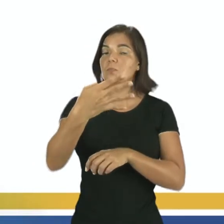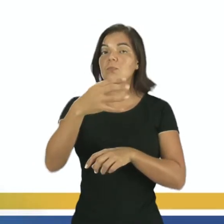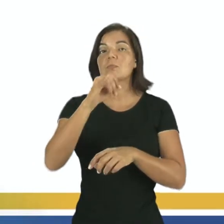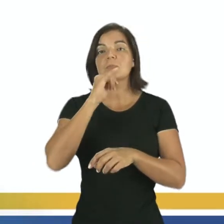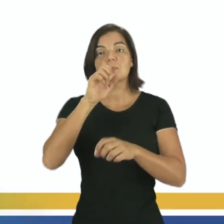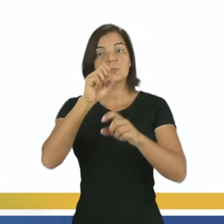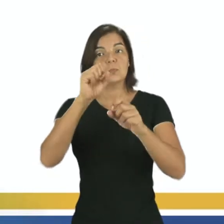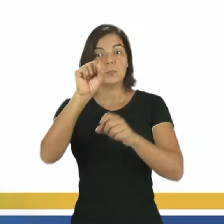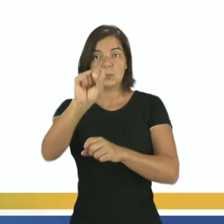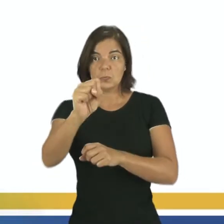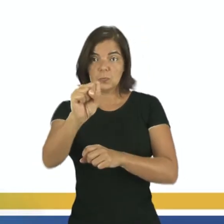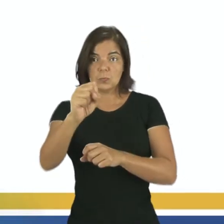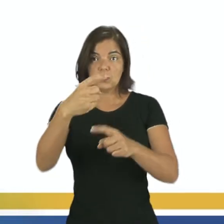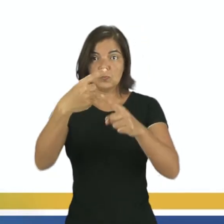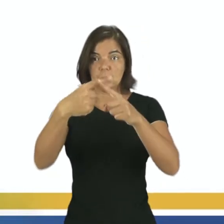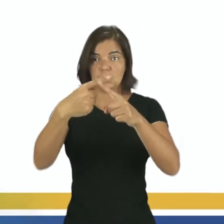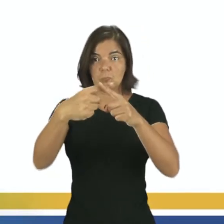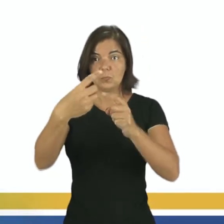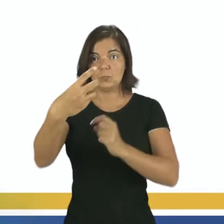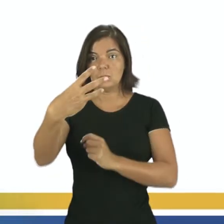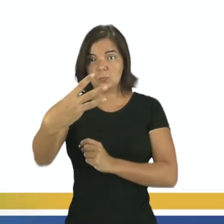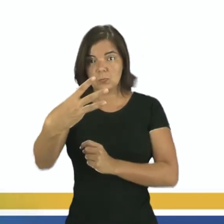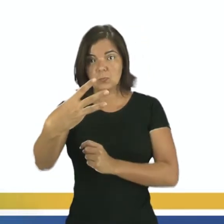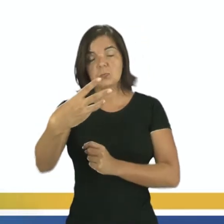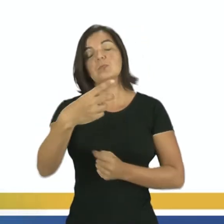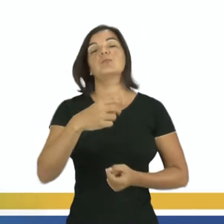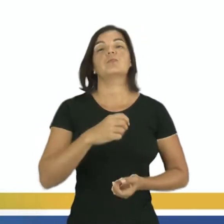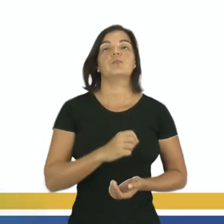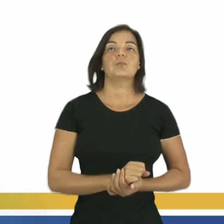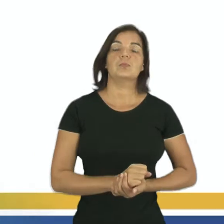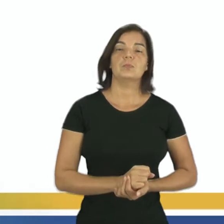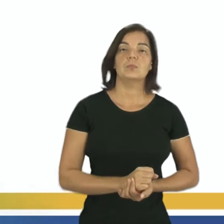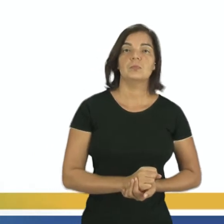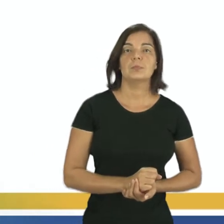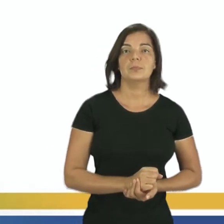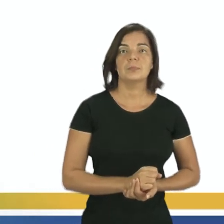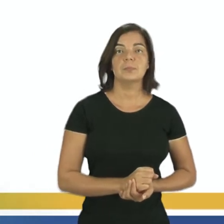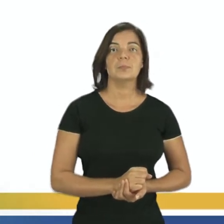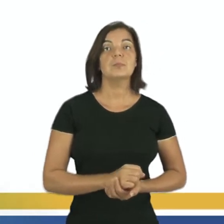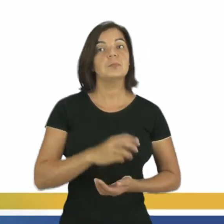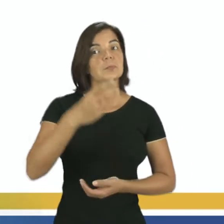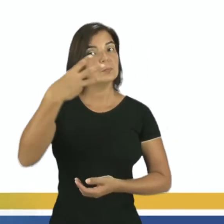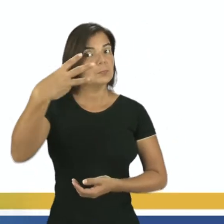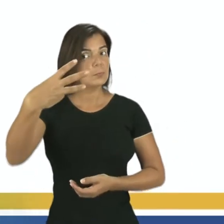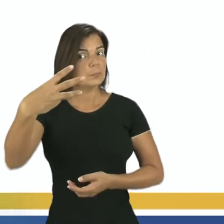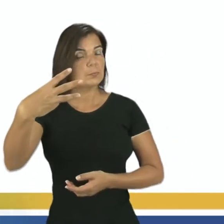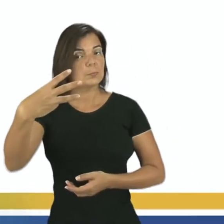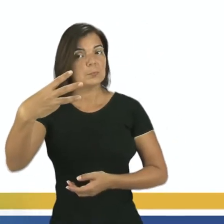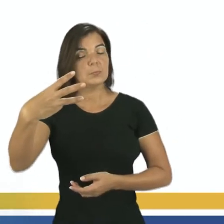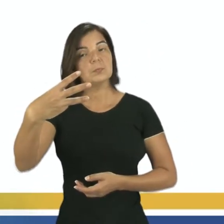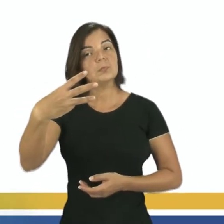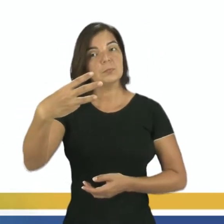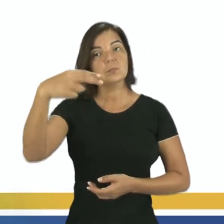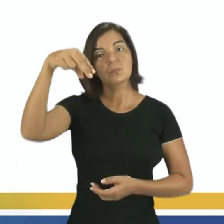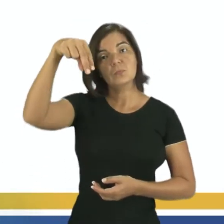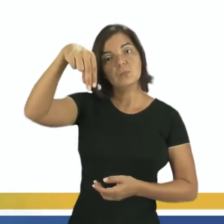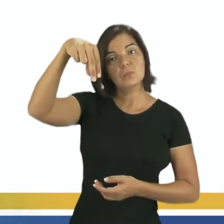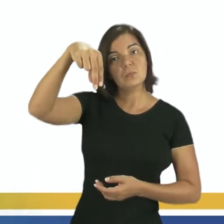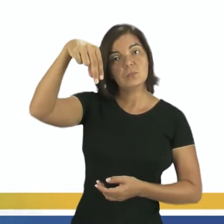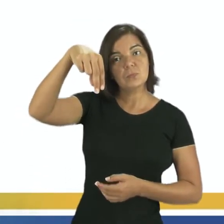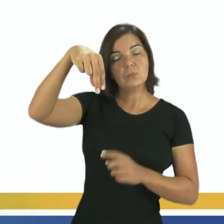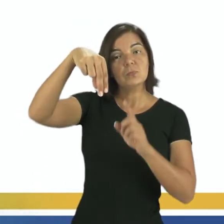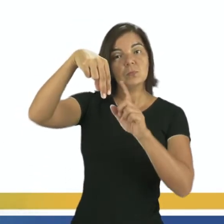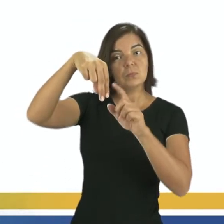produto de 8 por um outro número natural. 24 é 8 vezes 3. Esse 3 aí faz o papel de N, ou